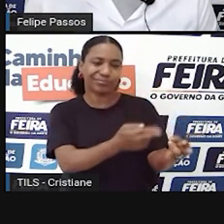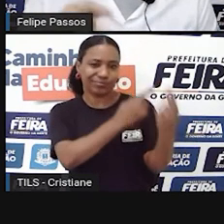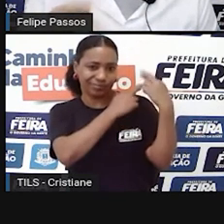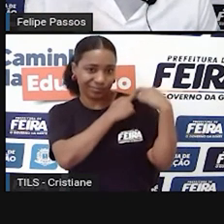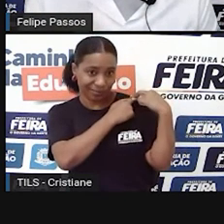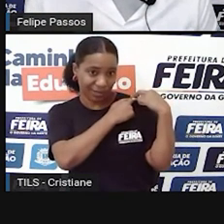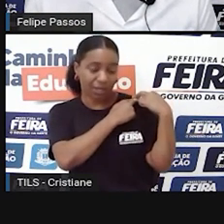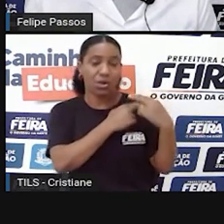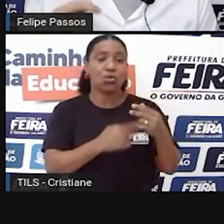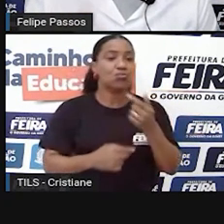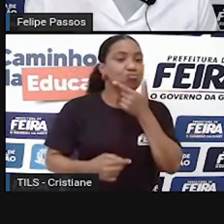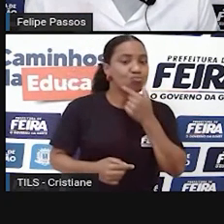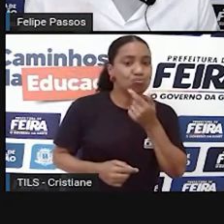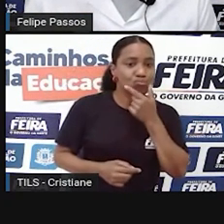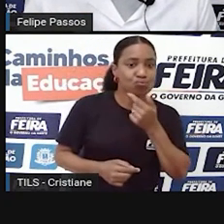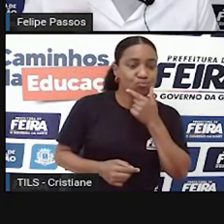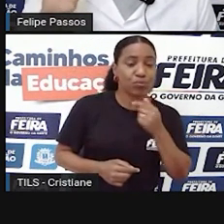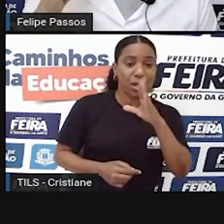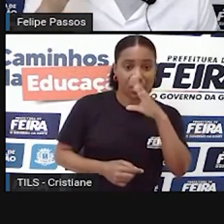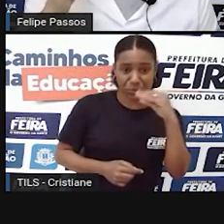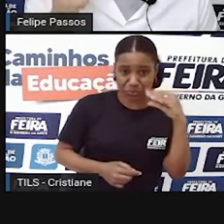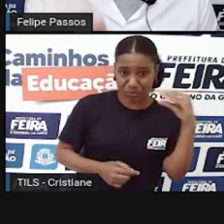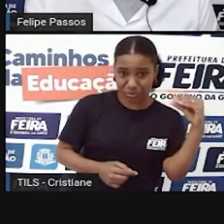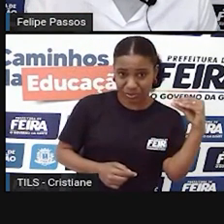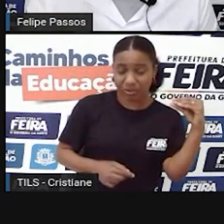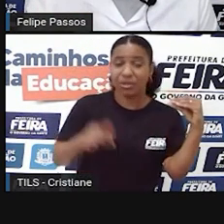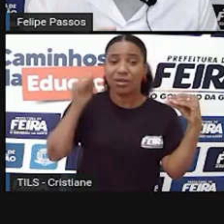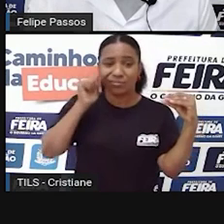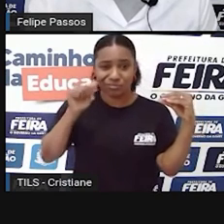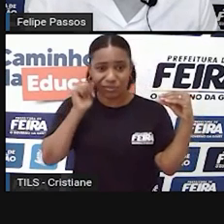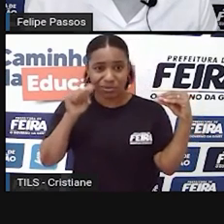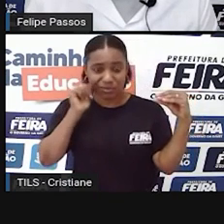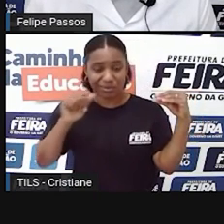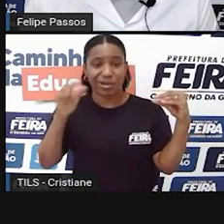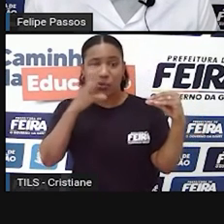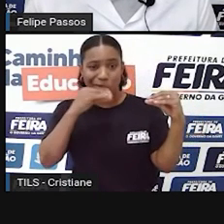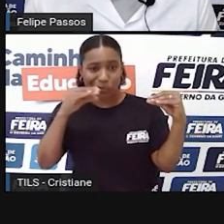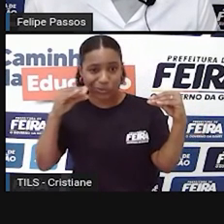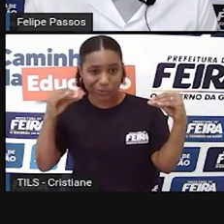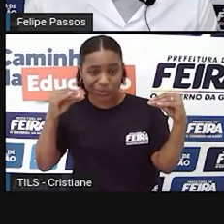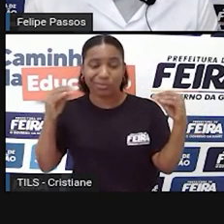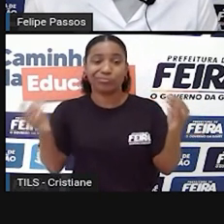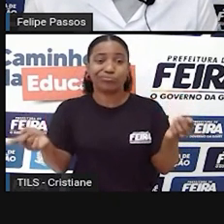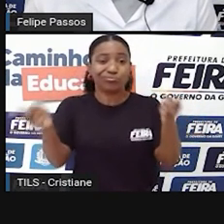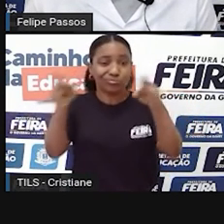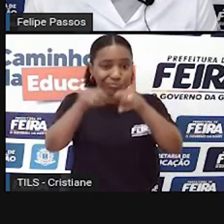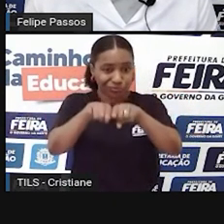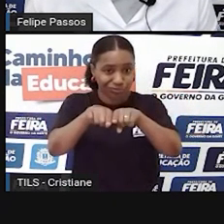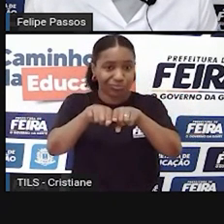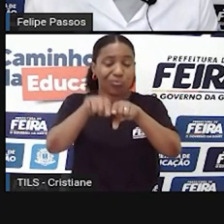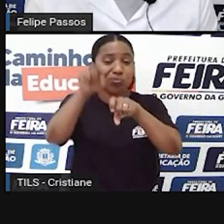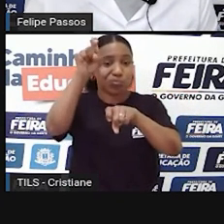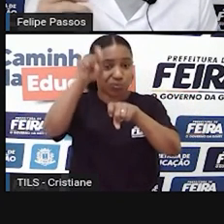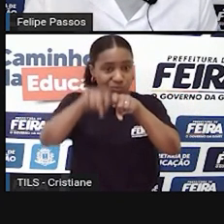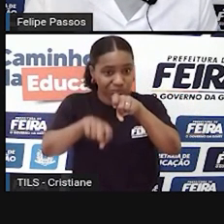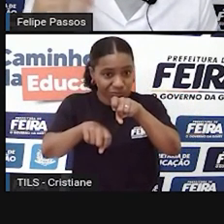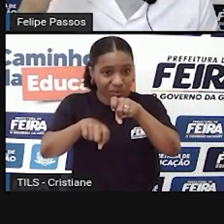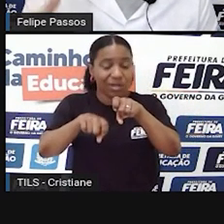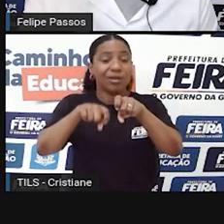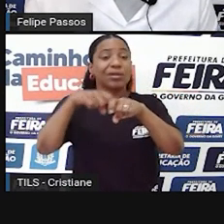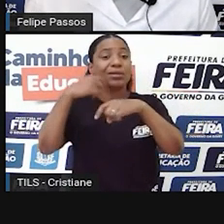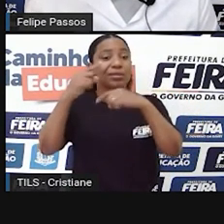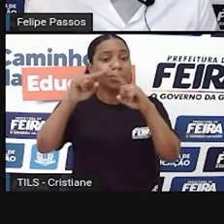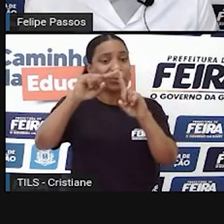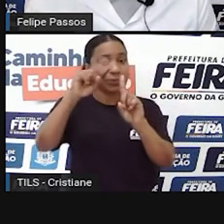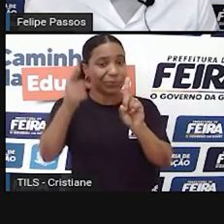sexual com aquela menina, os adolescentes, que foram os dois responsáveis por aquela relação, não só a menina. Então, muitas vezes, a